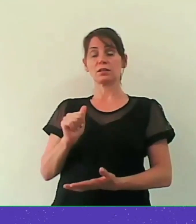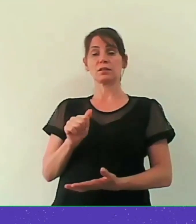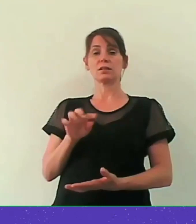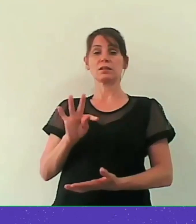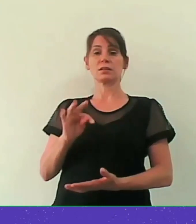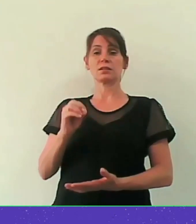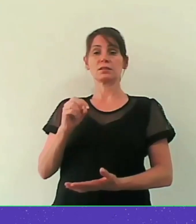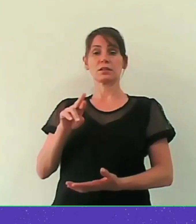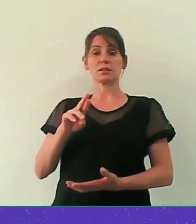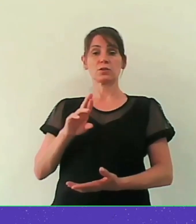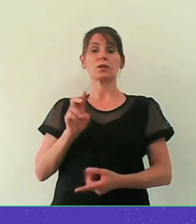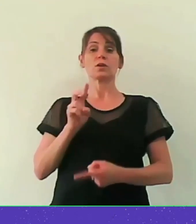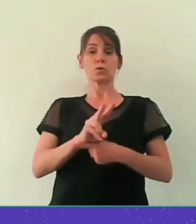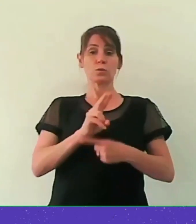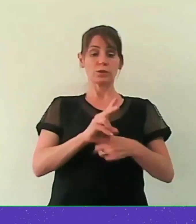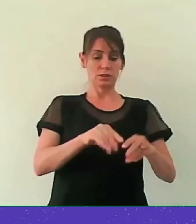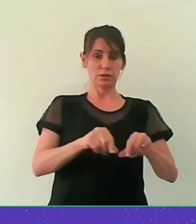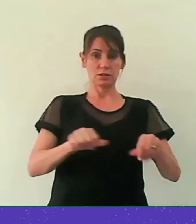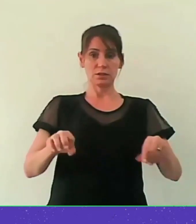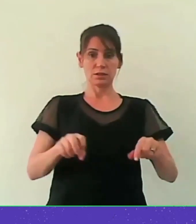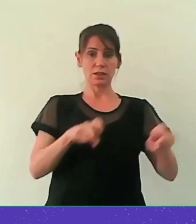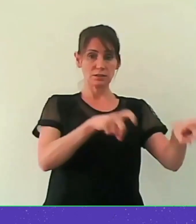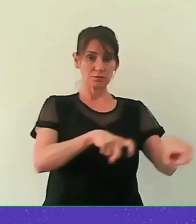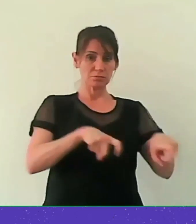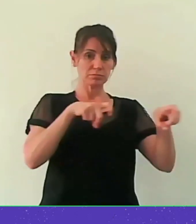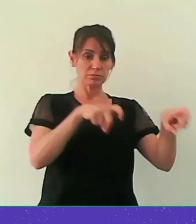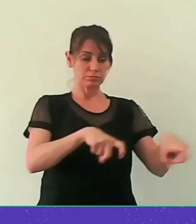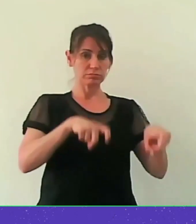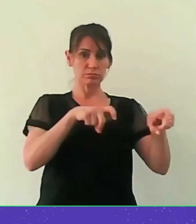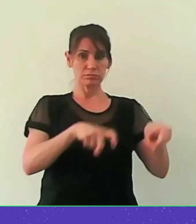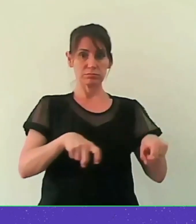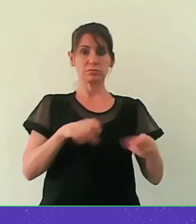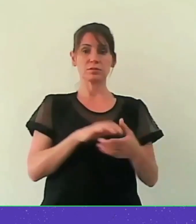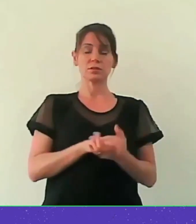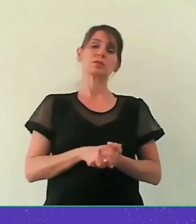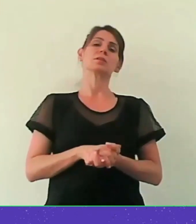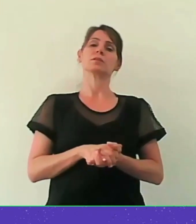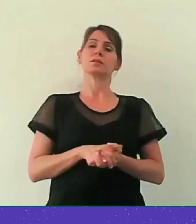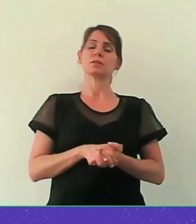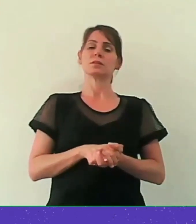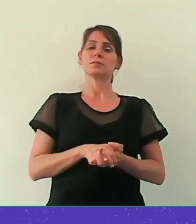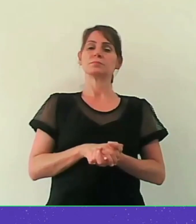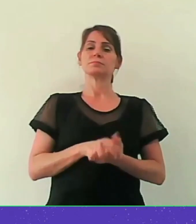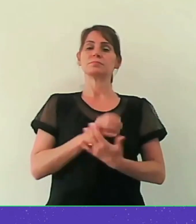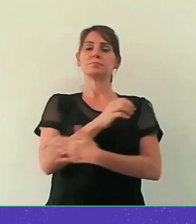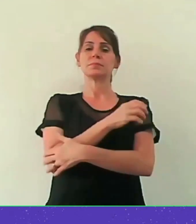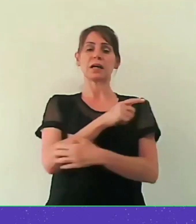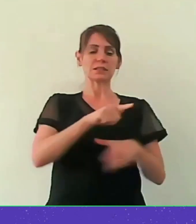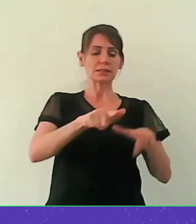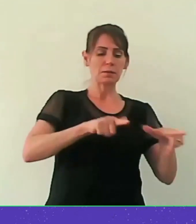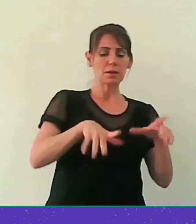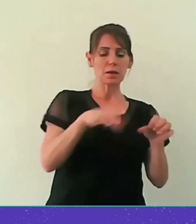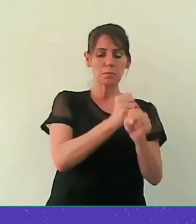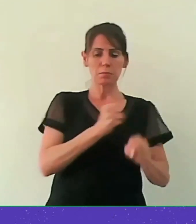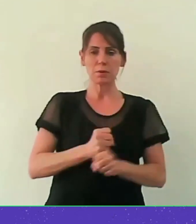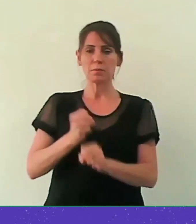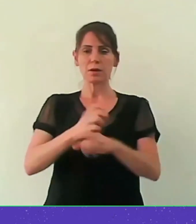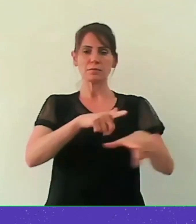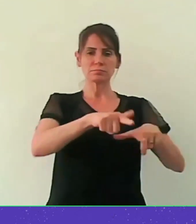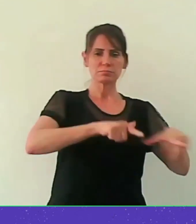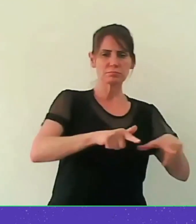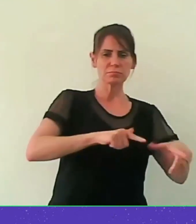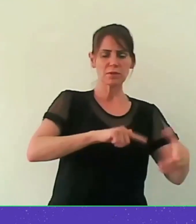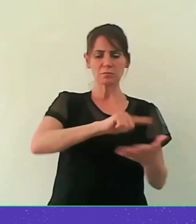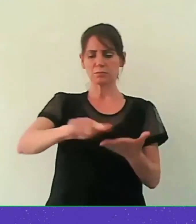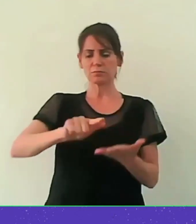terra, pode ajudar em adubar, pode em plantar, pode ajudar em bombear água, pode ajudar a